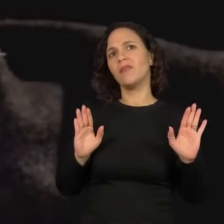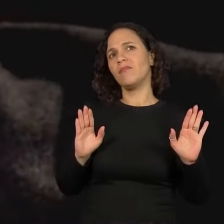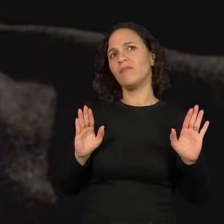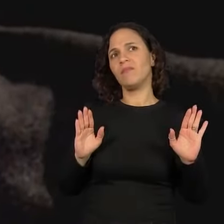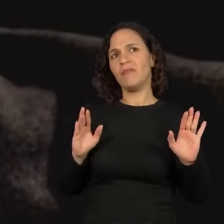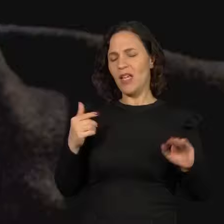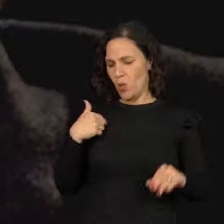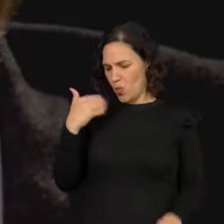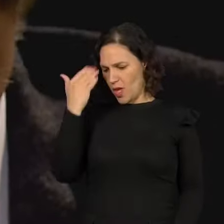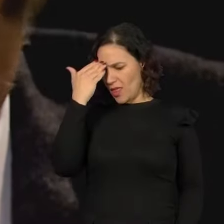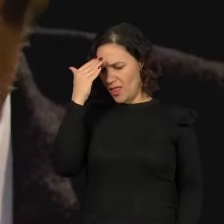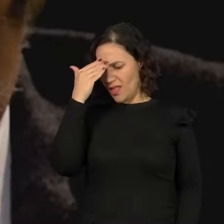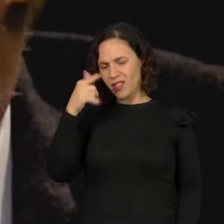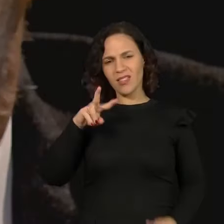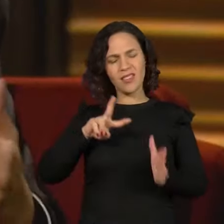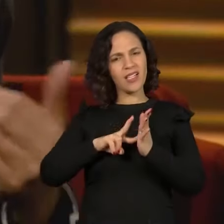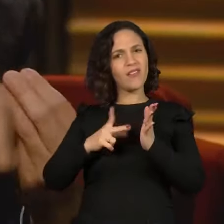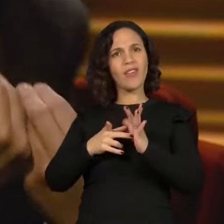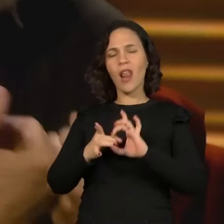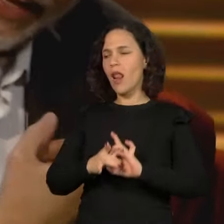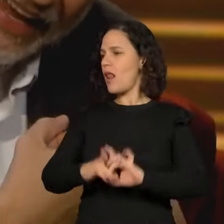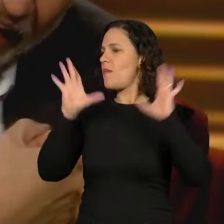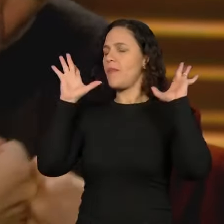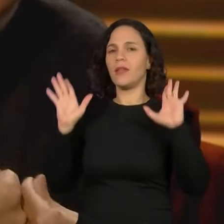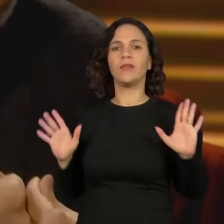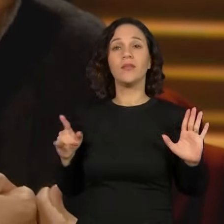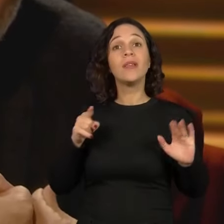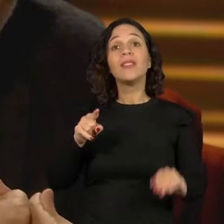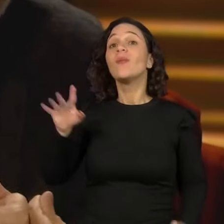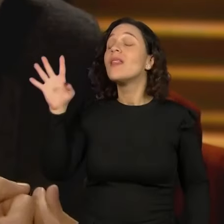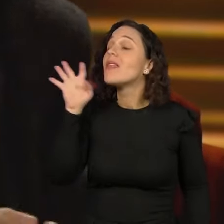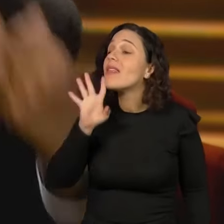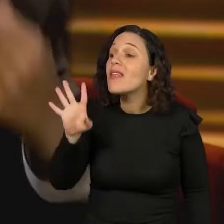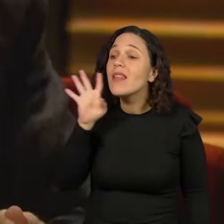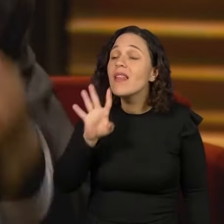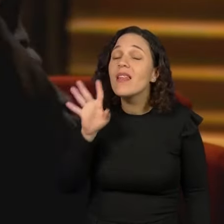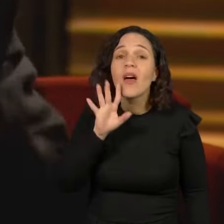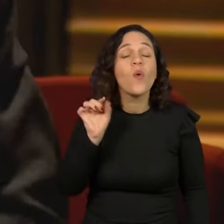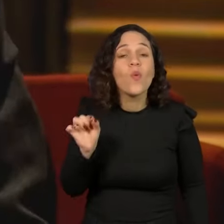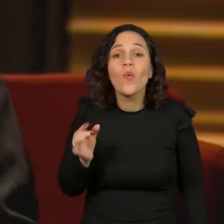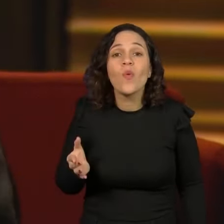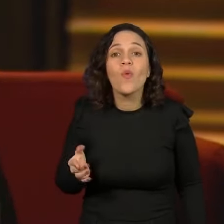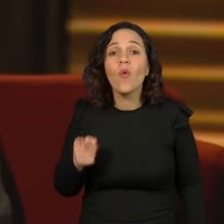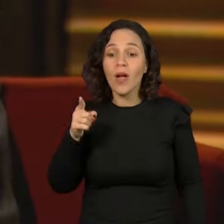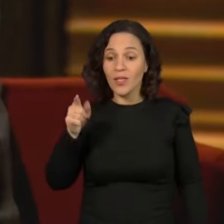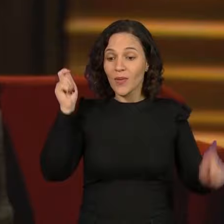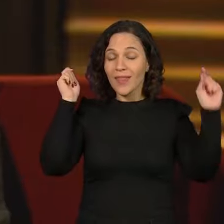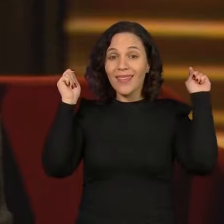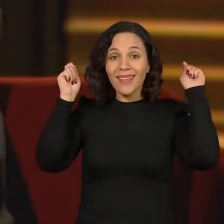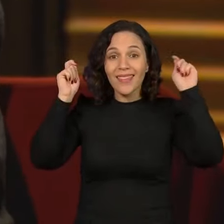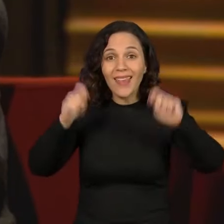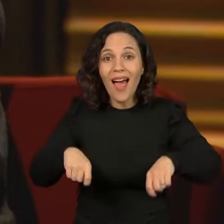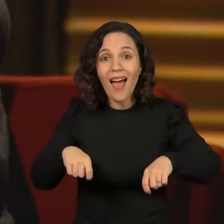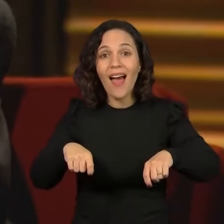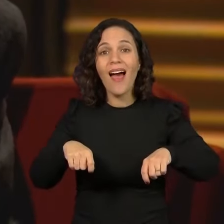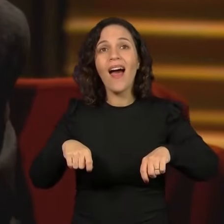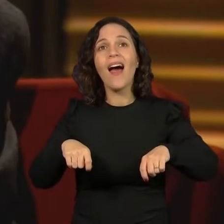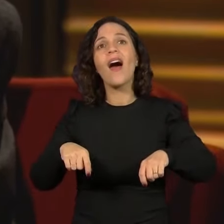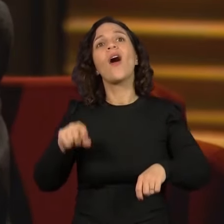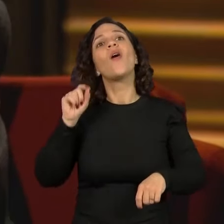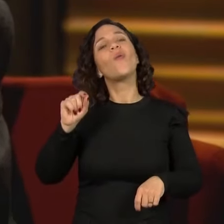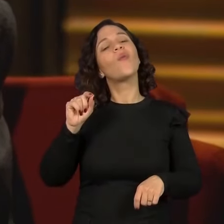Libertador é Libertador e o que é mais legal só isso permite a presença